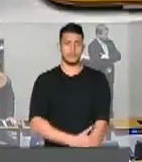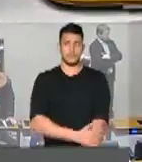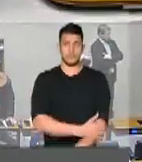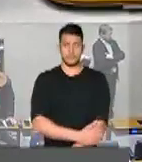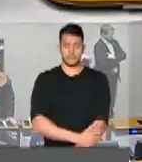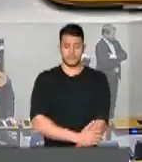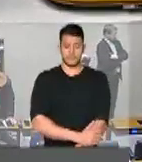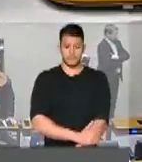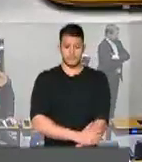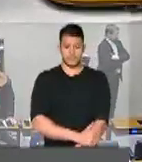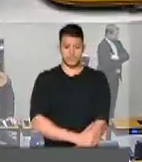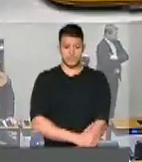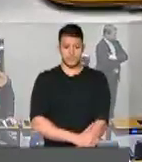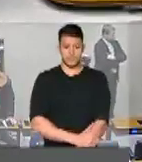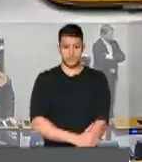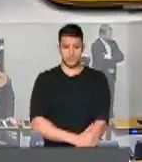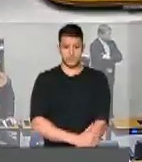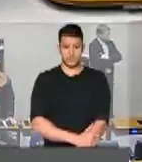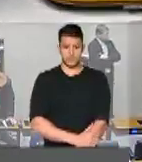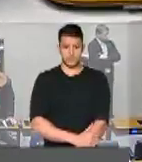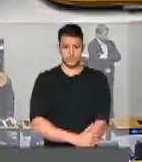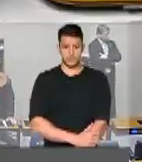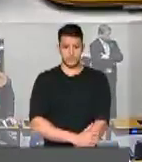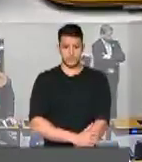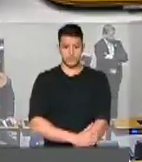Presidente, senhoras e senhores,